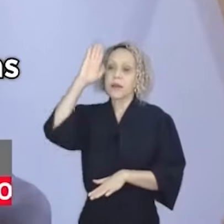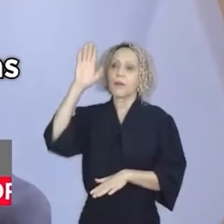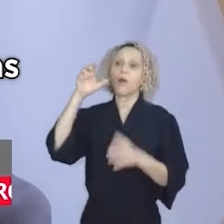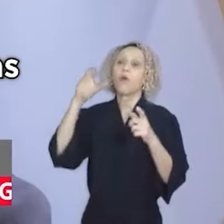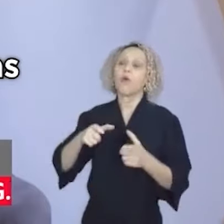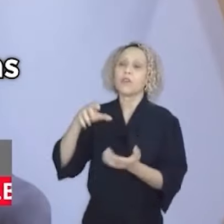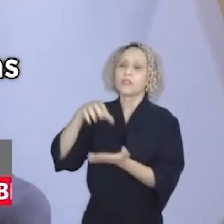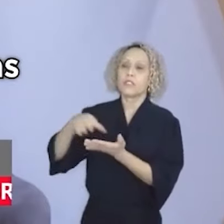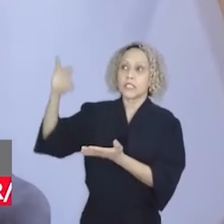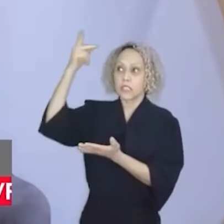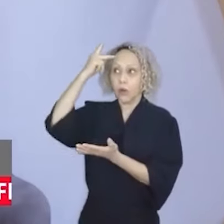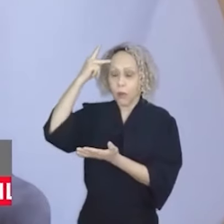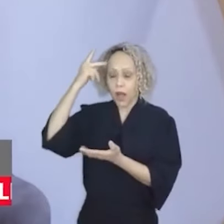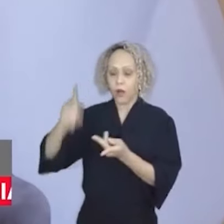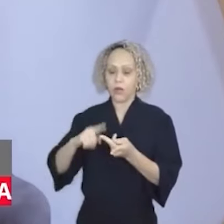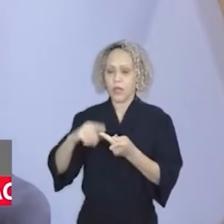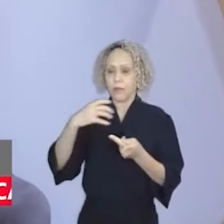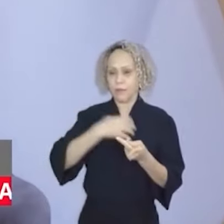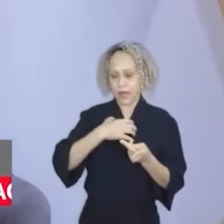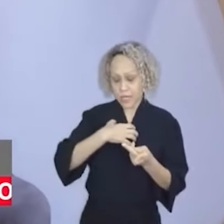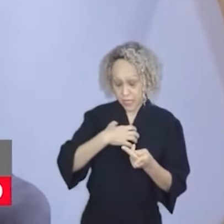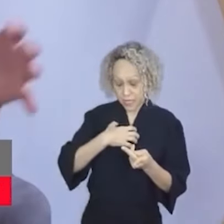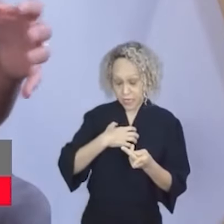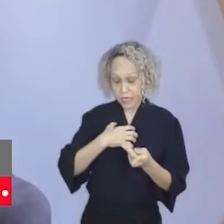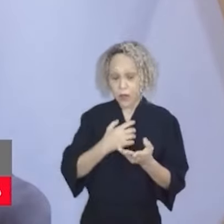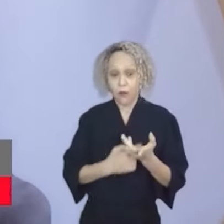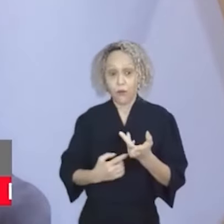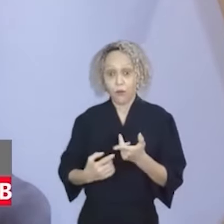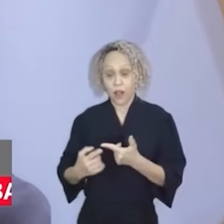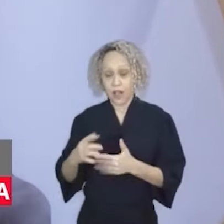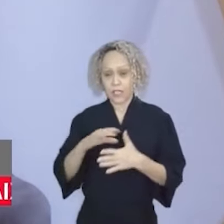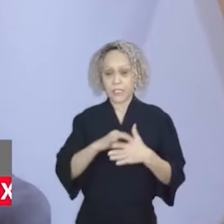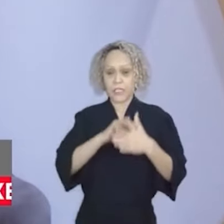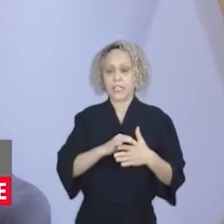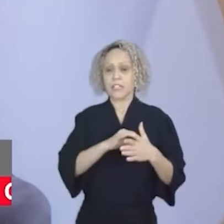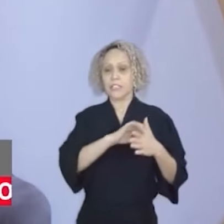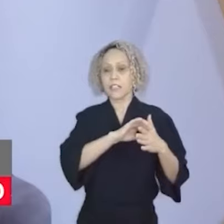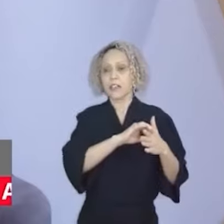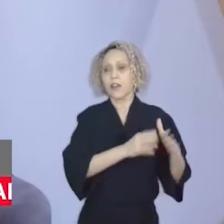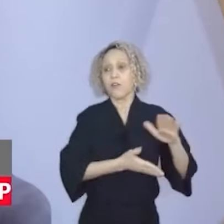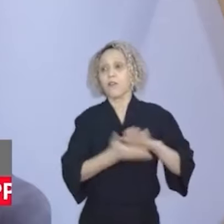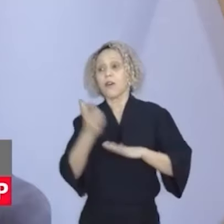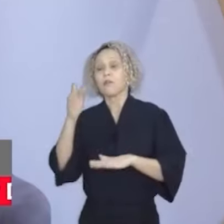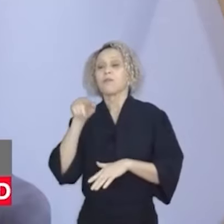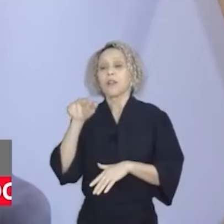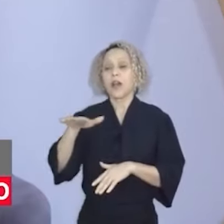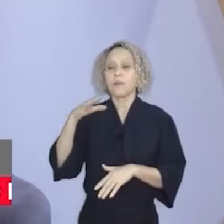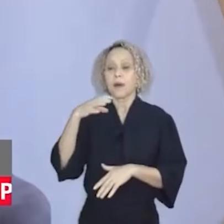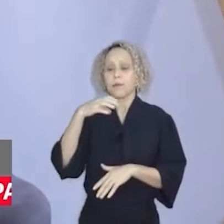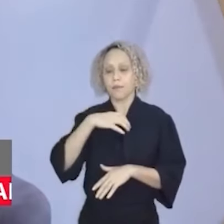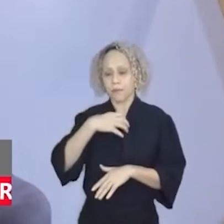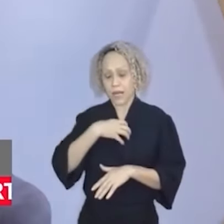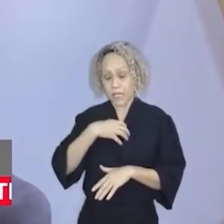diversas personalidades nossas irão para a Bahia, mas é essa tentativa de chamar a população